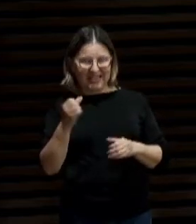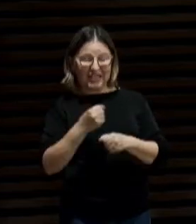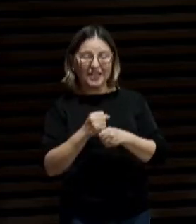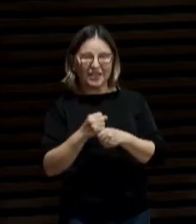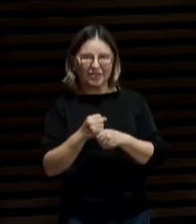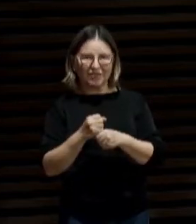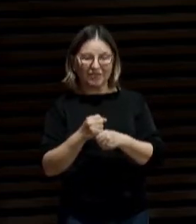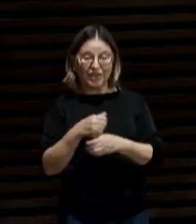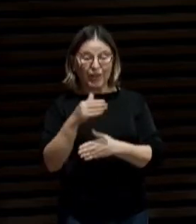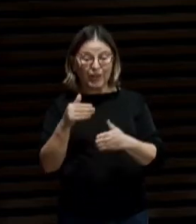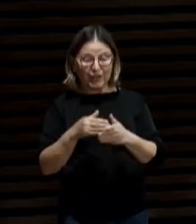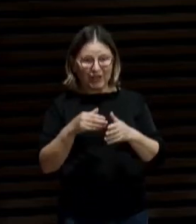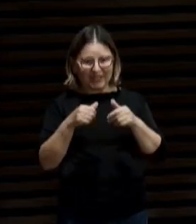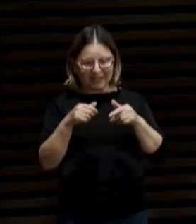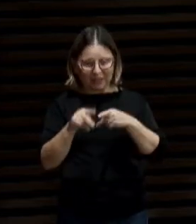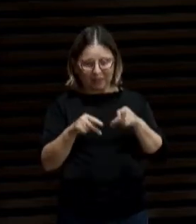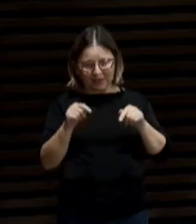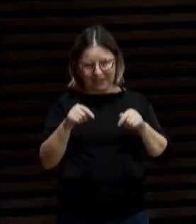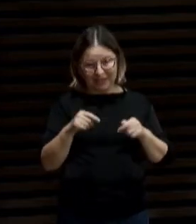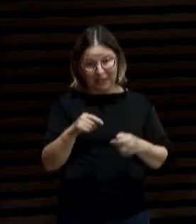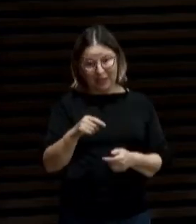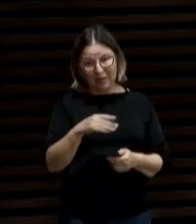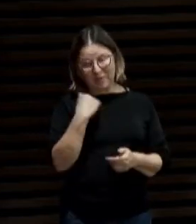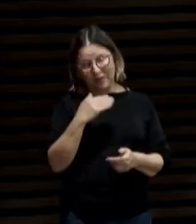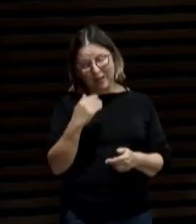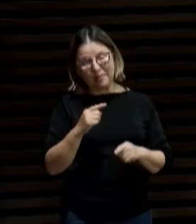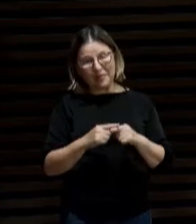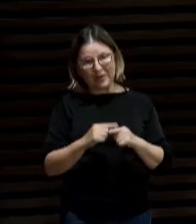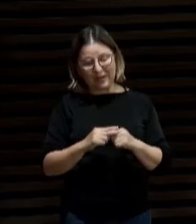Por quê? Este tabernáculo não vai durar.